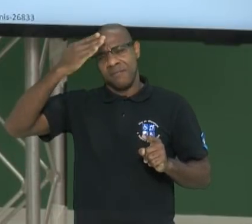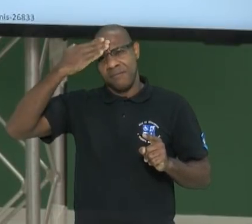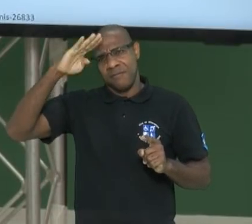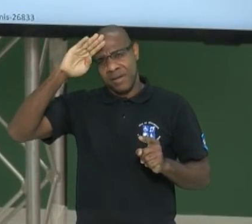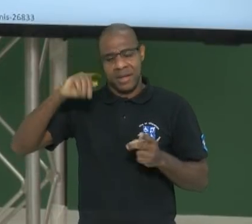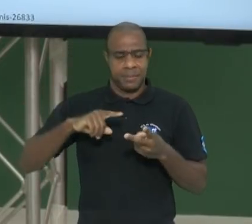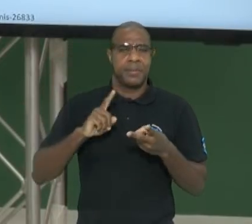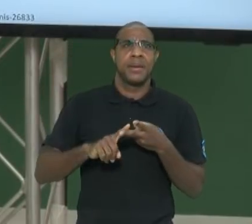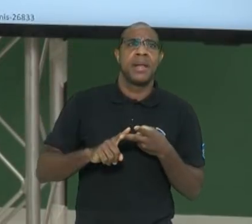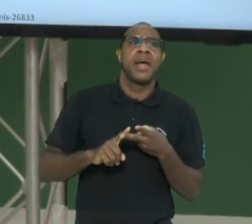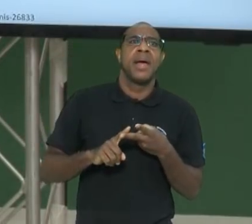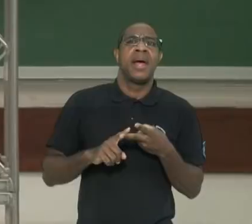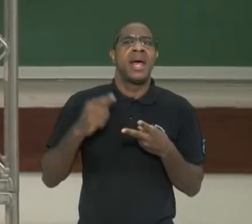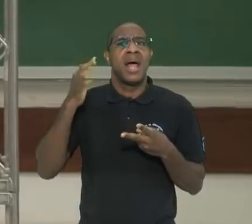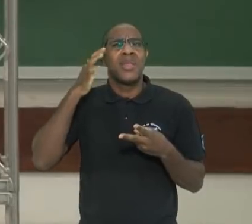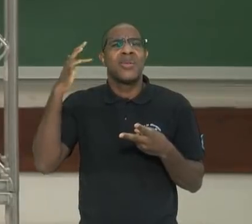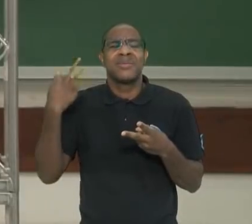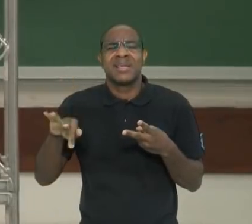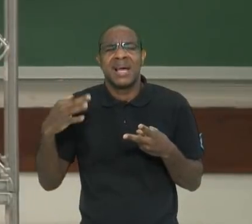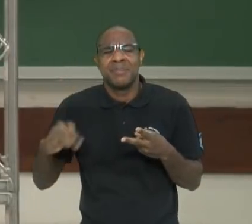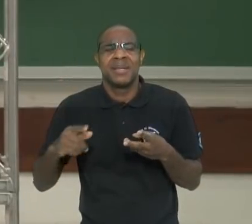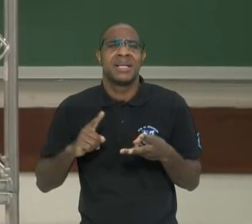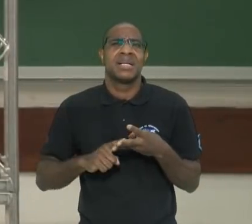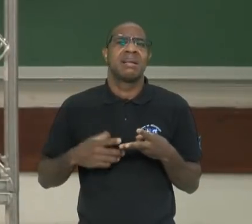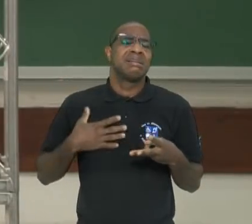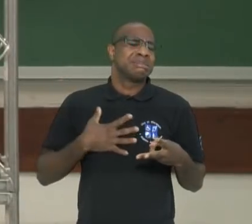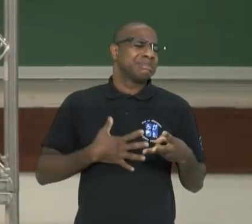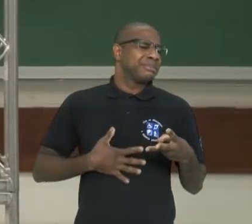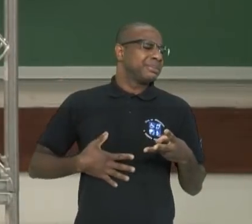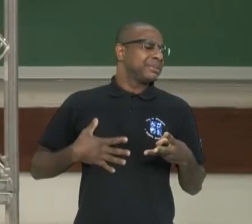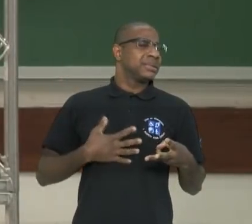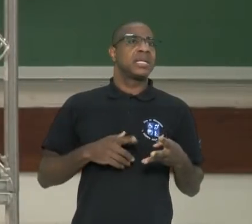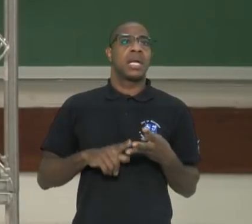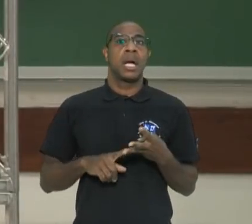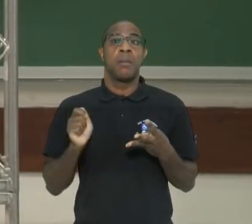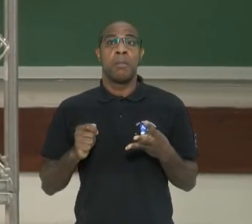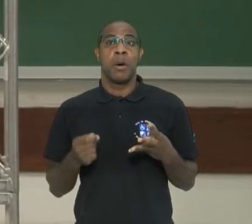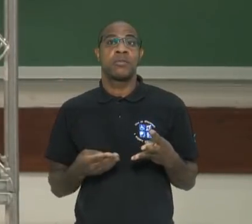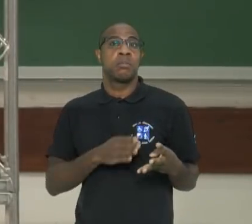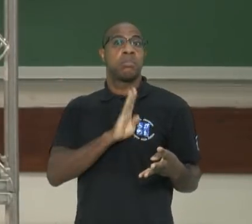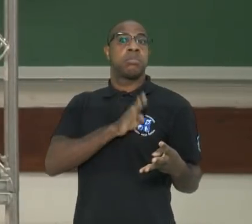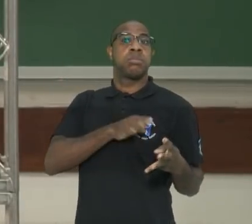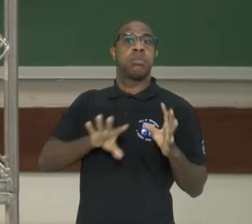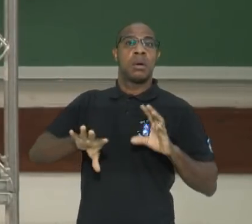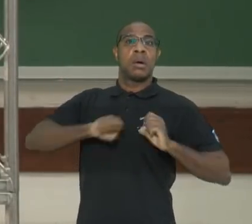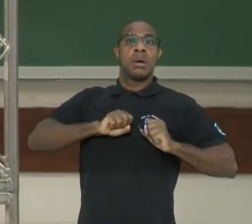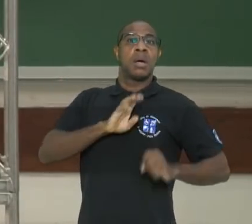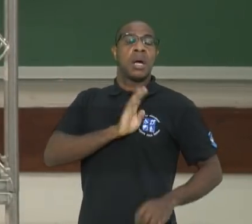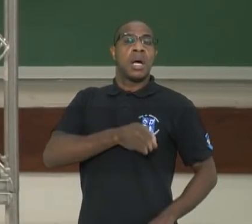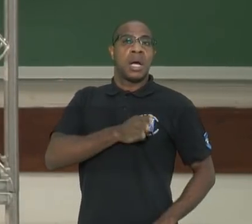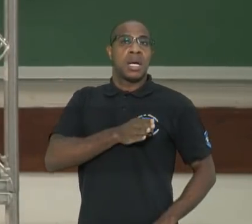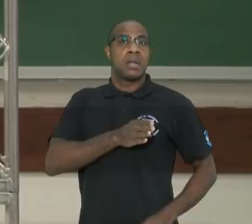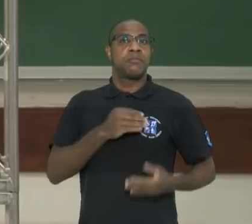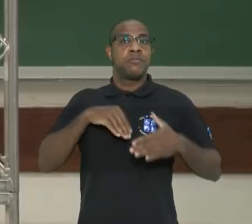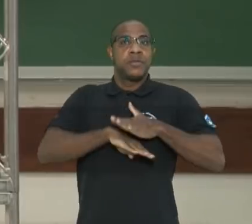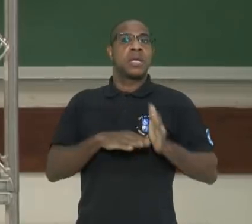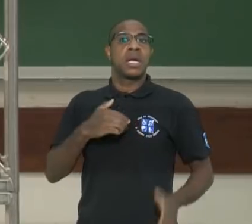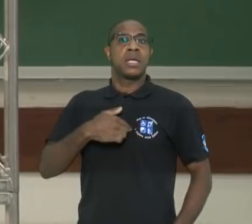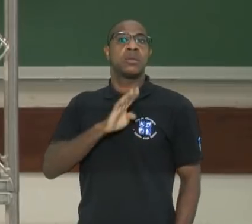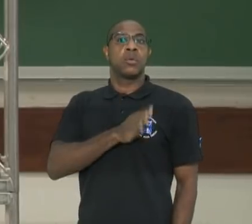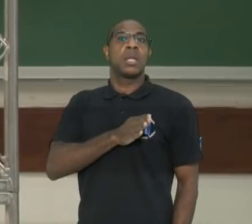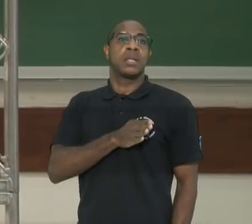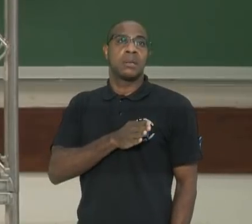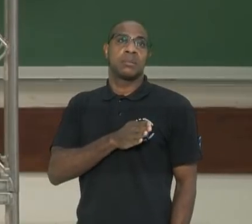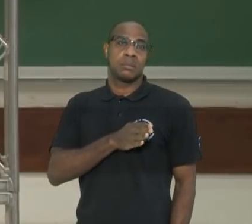o trypanosoma pode se instalar no coração e causar sérios problemas cardíacos.